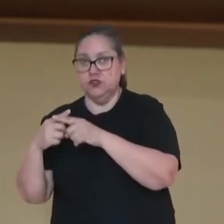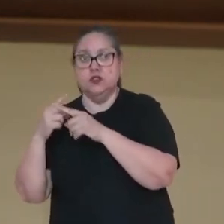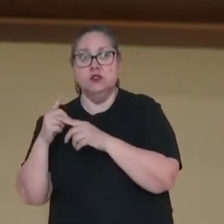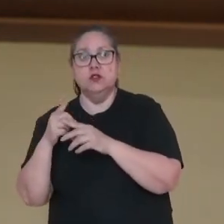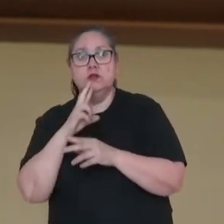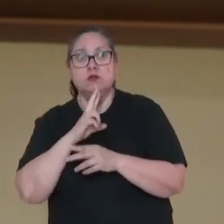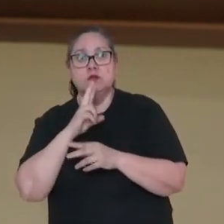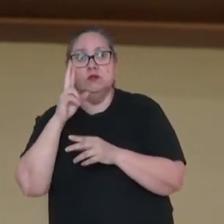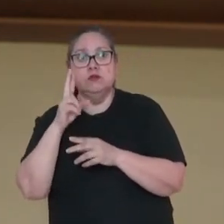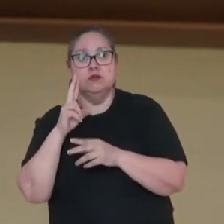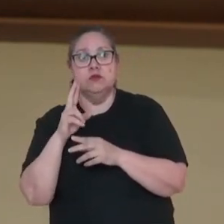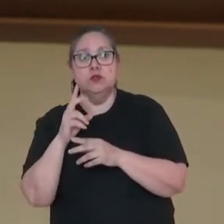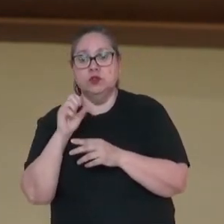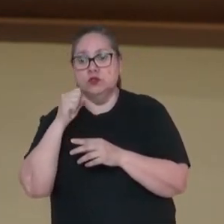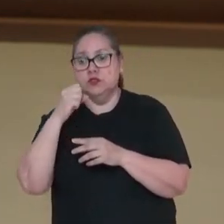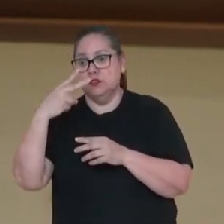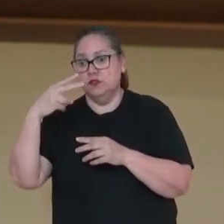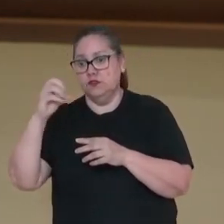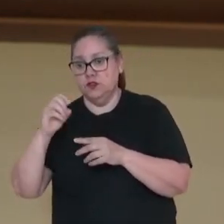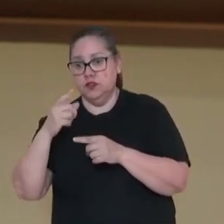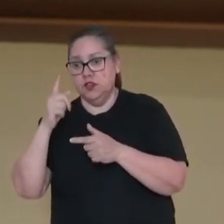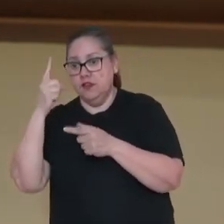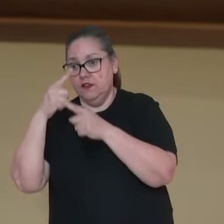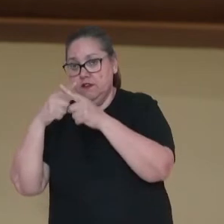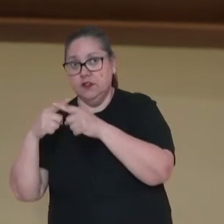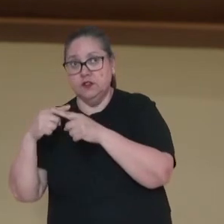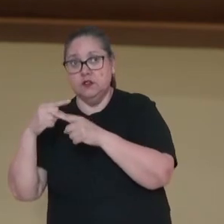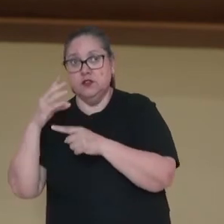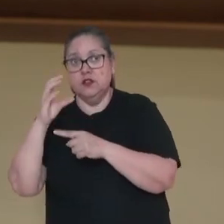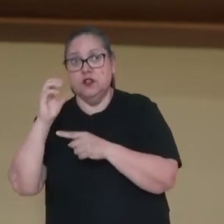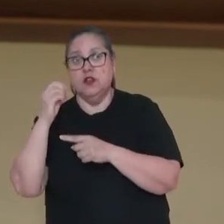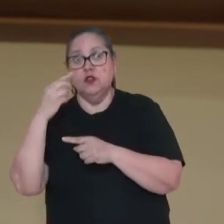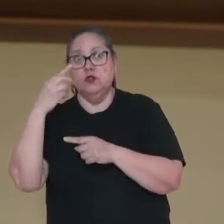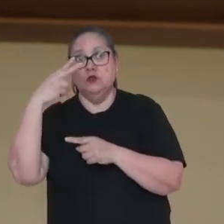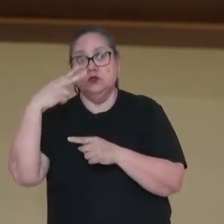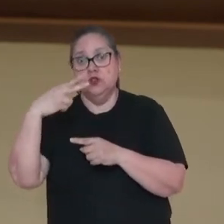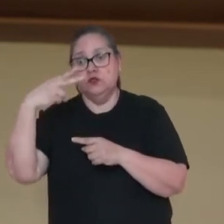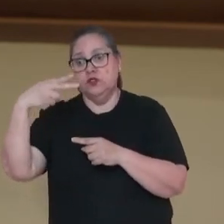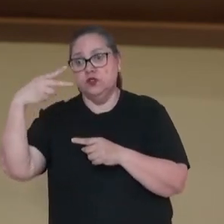O resultado de 820 vezes 0,27 dá